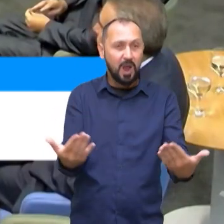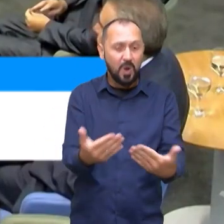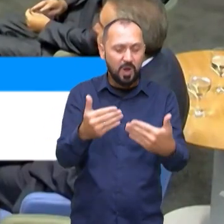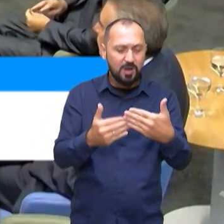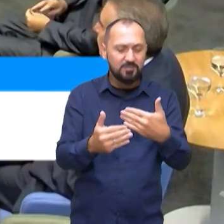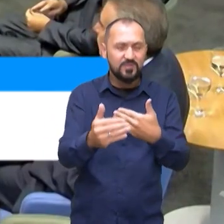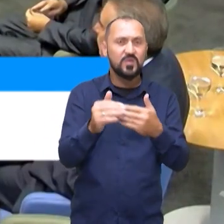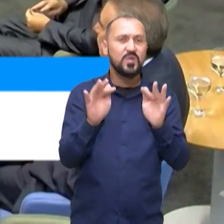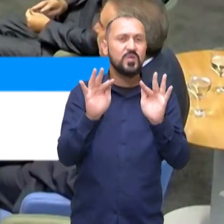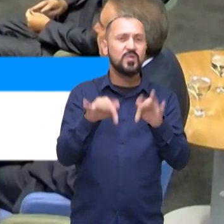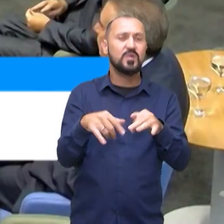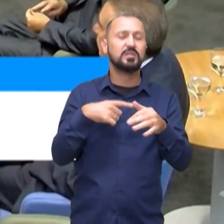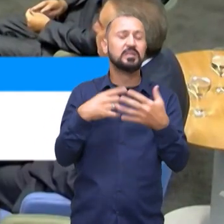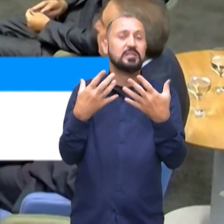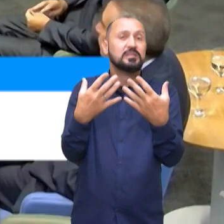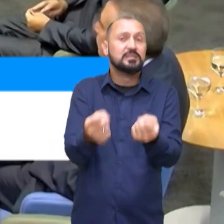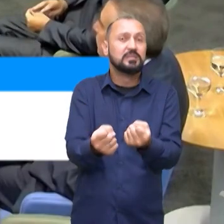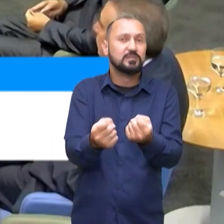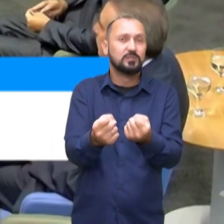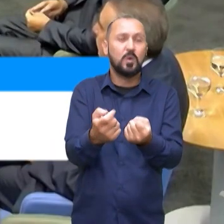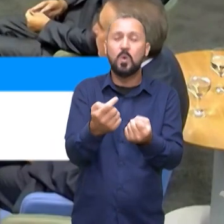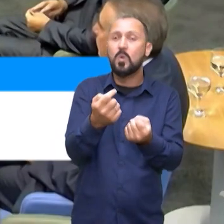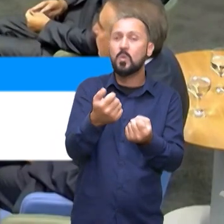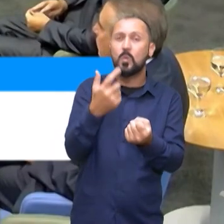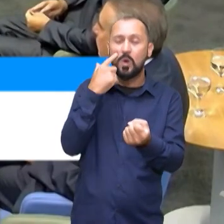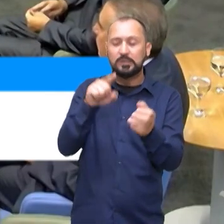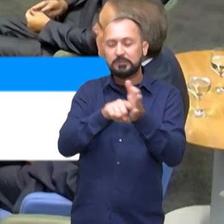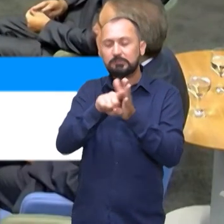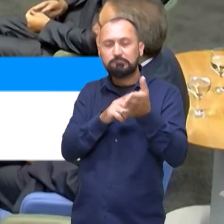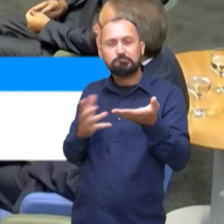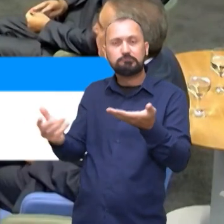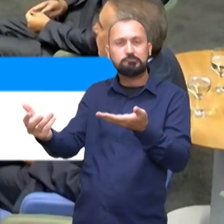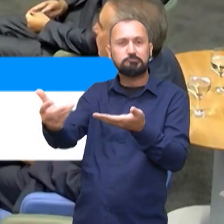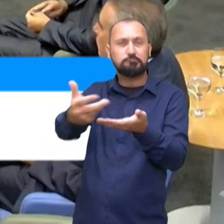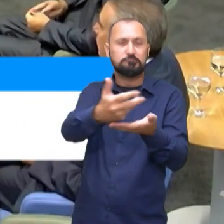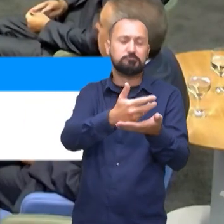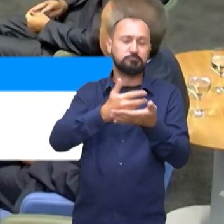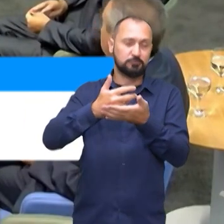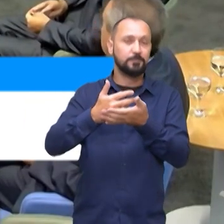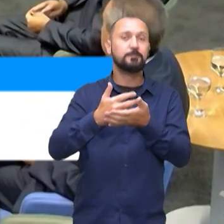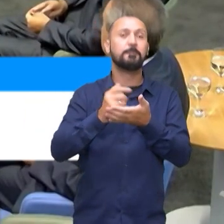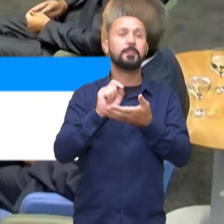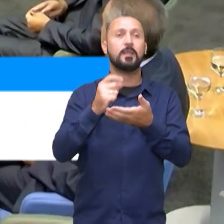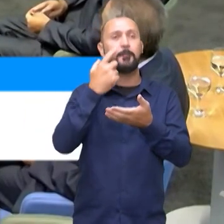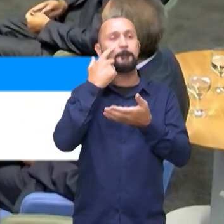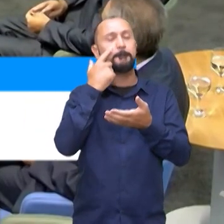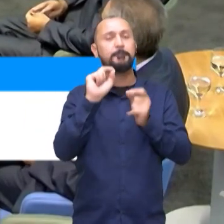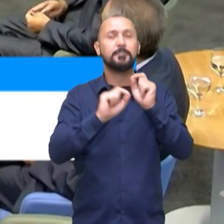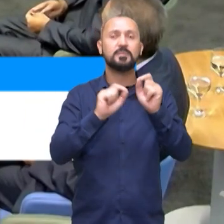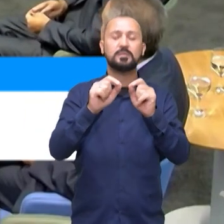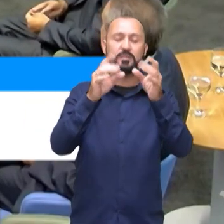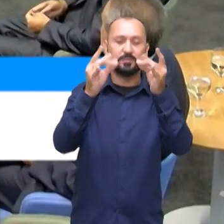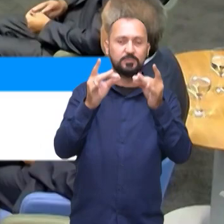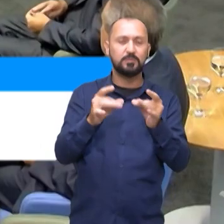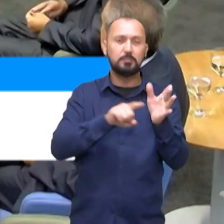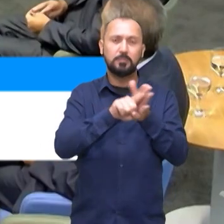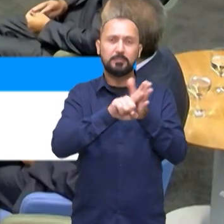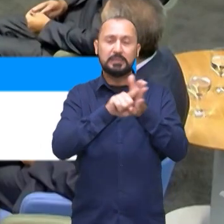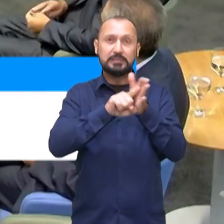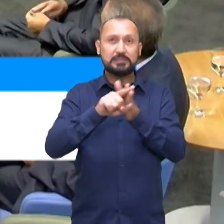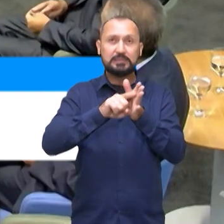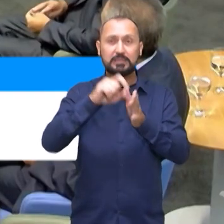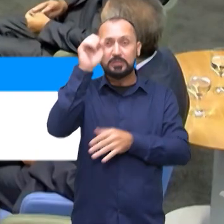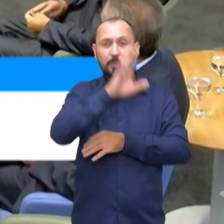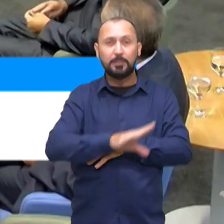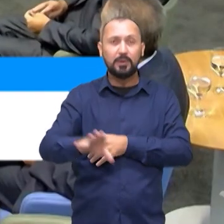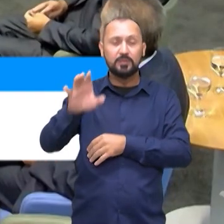que eu sempre falo, nós estamos terminando agora, que nós aderimos ao Under 2, estamos terminando o inventário sul-mato-grossense. Ontem ainda tivemos um trabalho